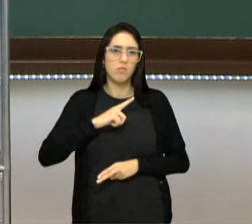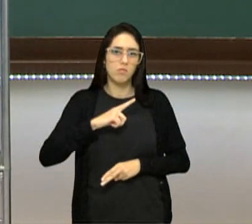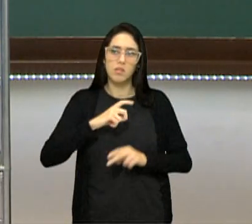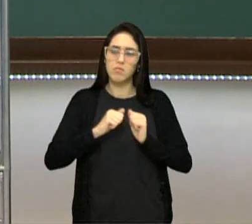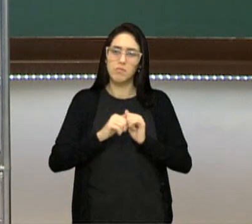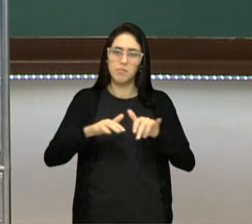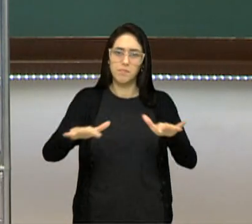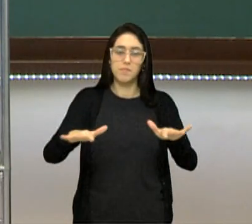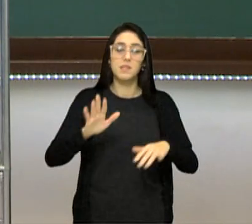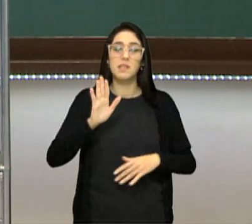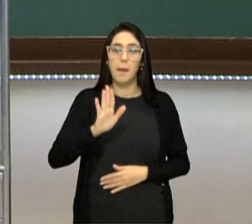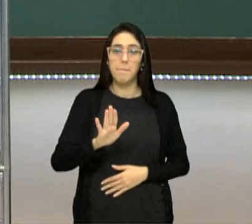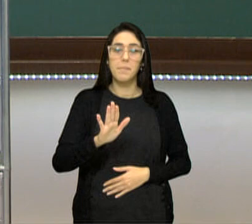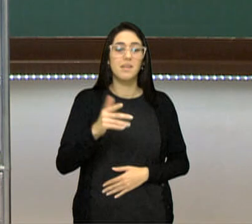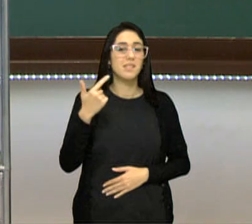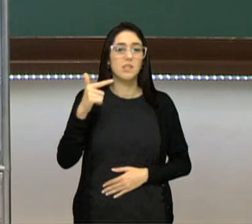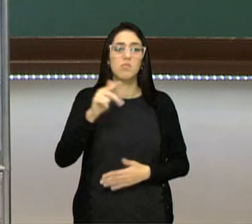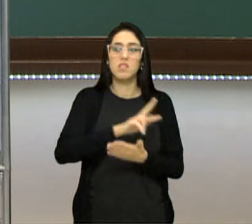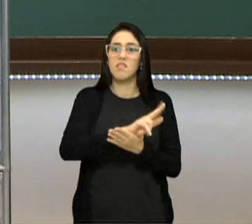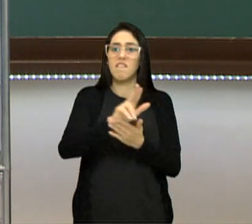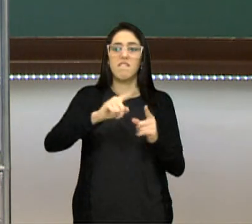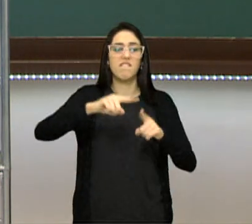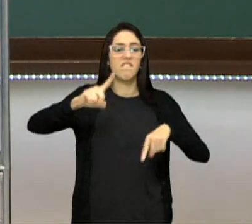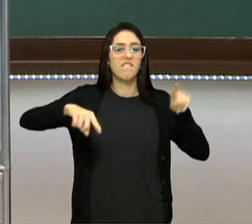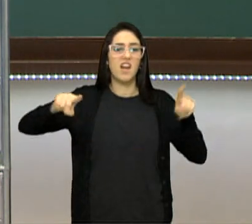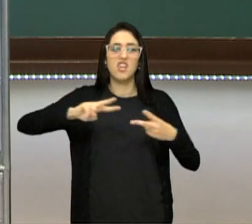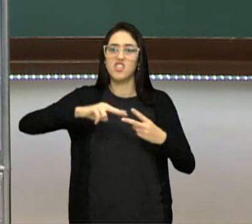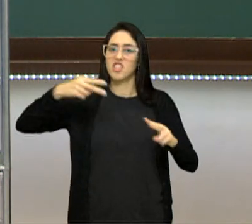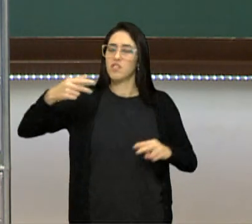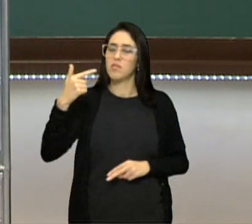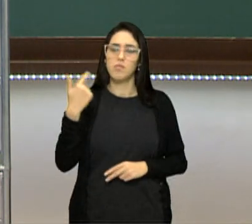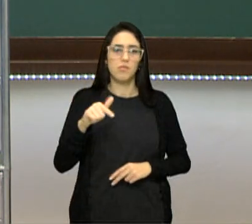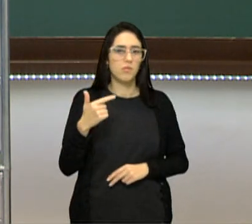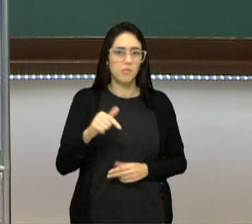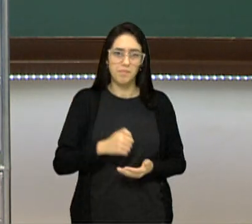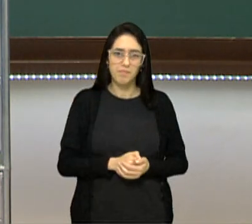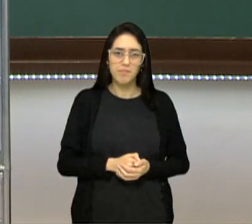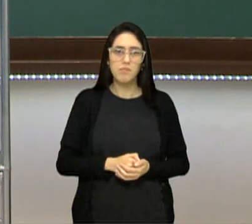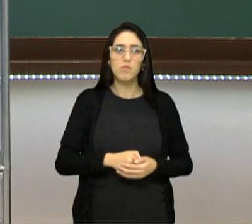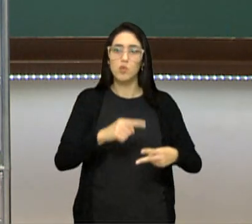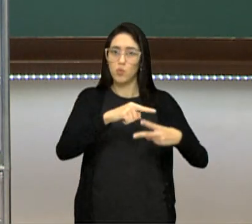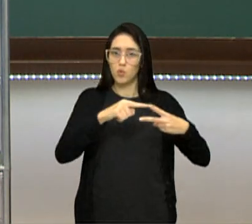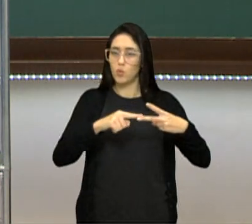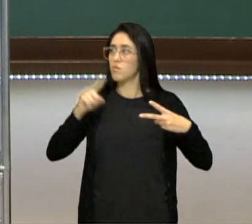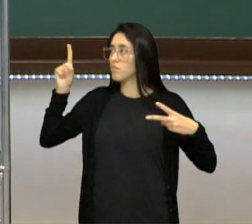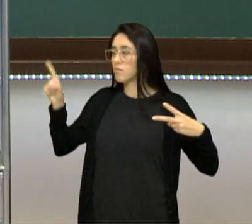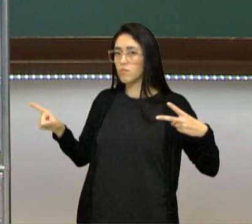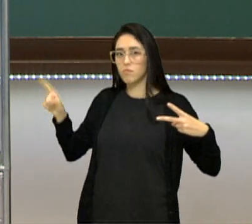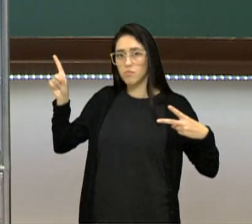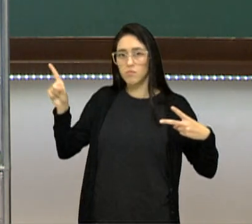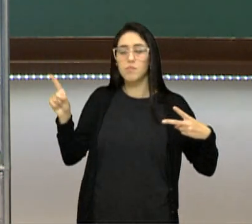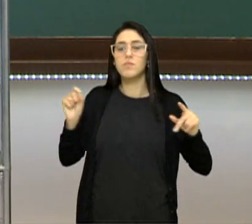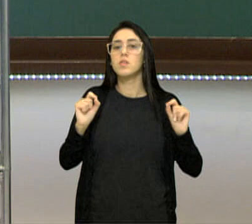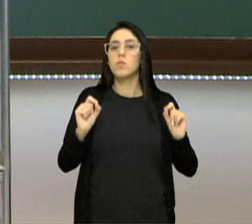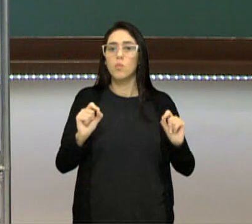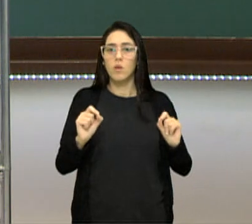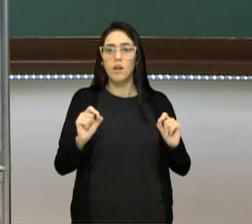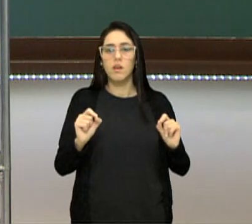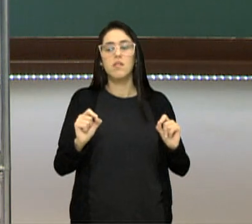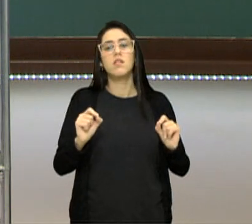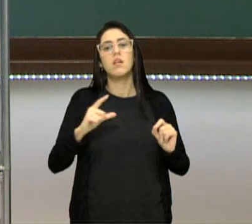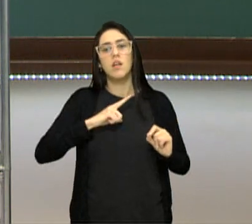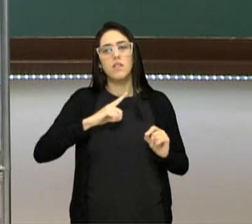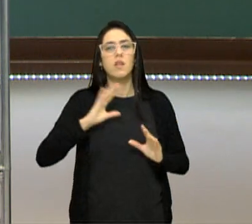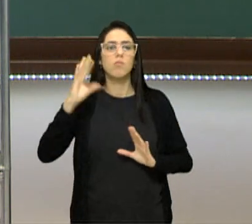processos, lembrando que não há variabilidade genética e tanto no processo sexuado quanto assexuado ocorrem